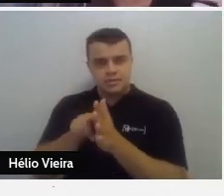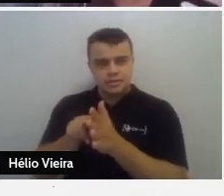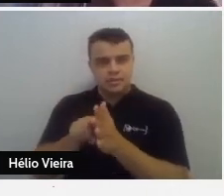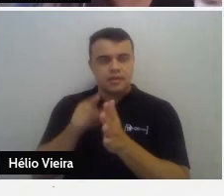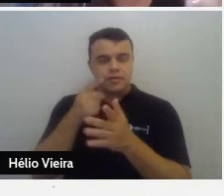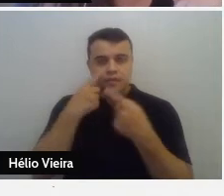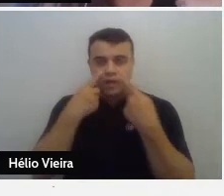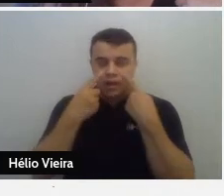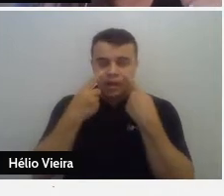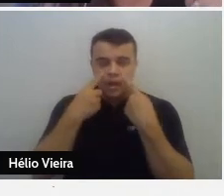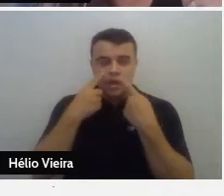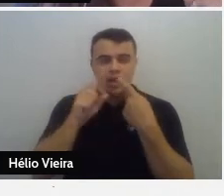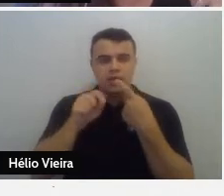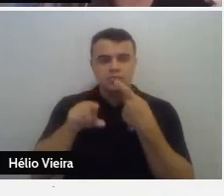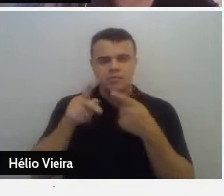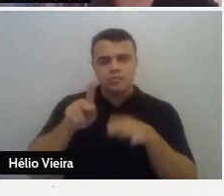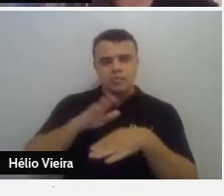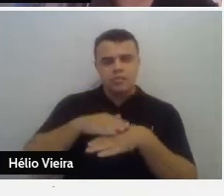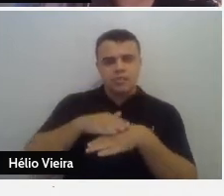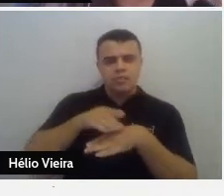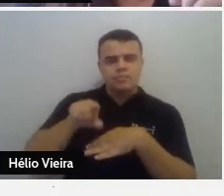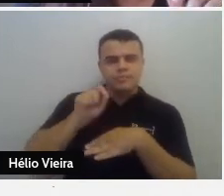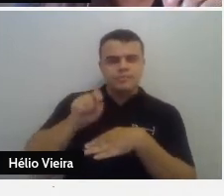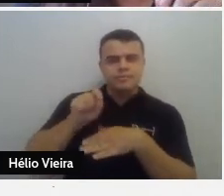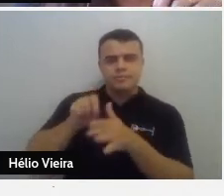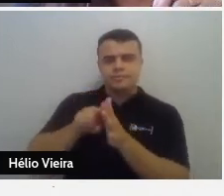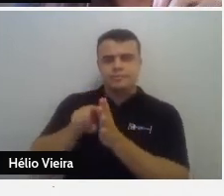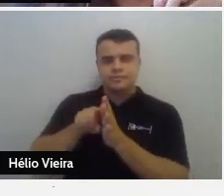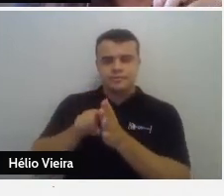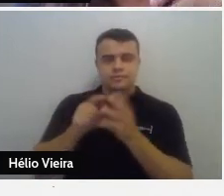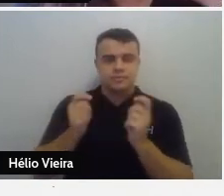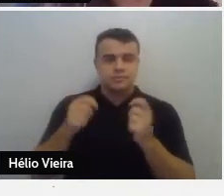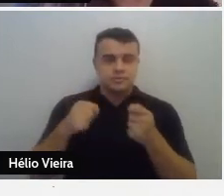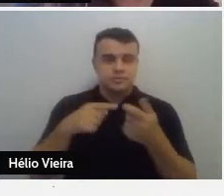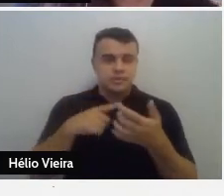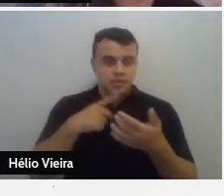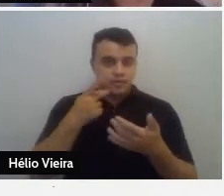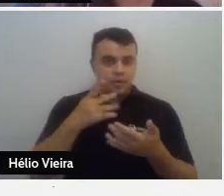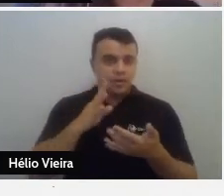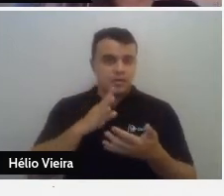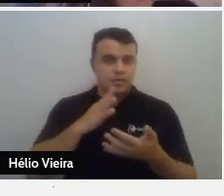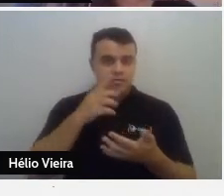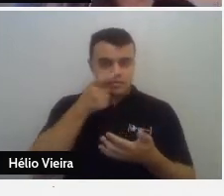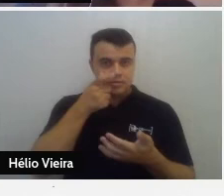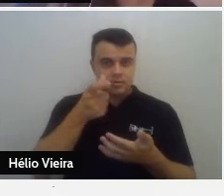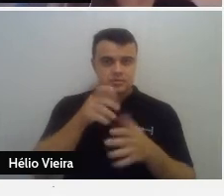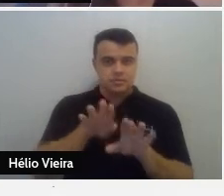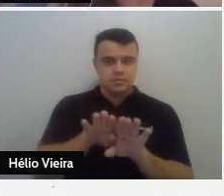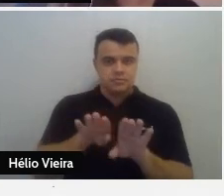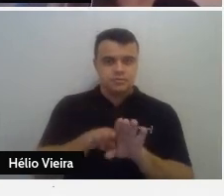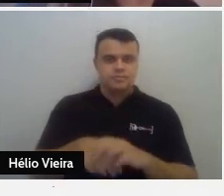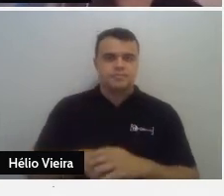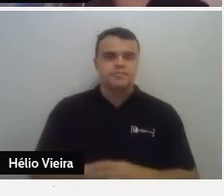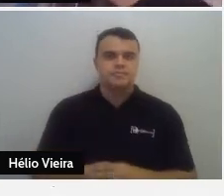ver, tirar suas próprias conclusões, que seria muito interessante também.